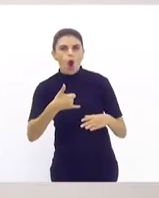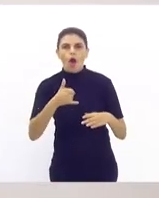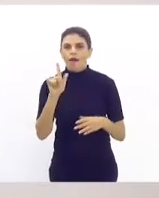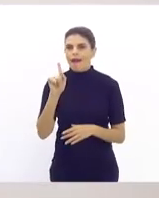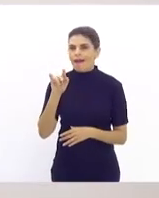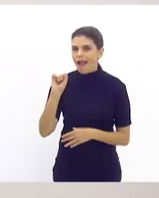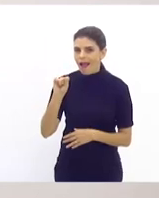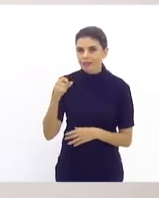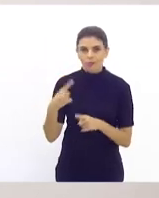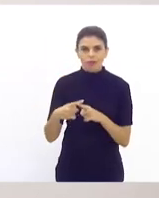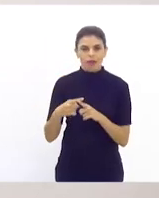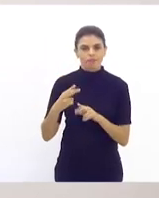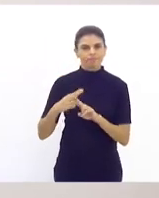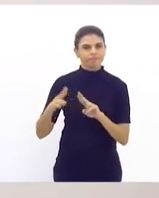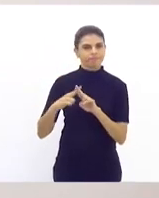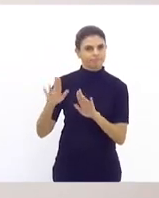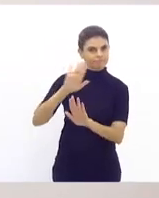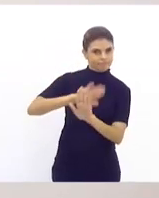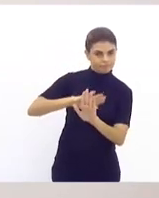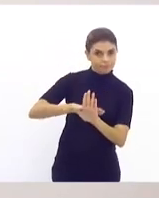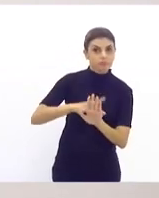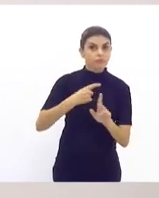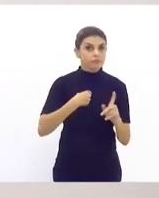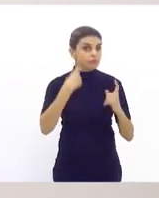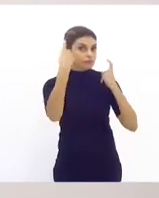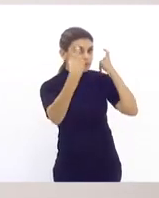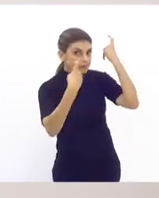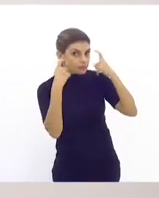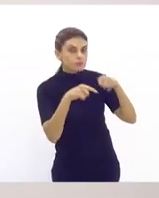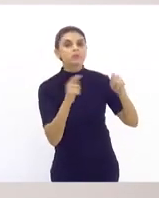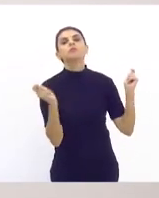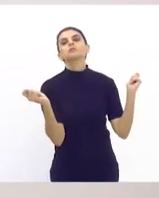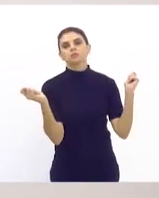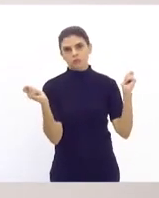a minha preocupação é a forma com que ele pode